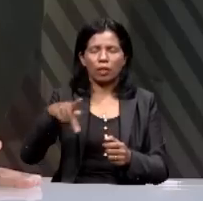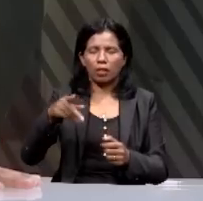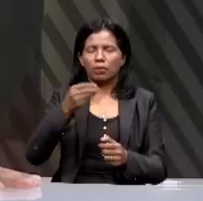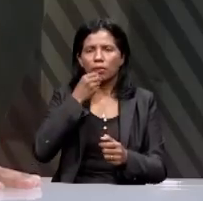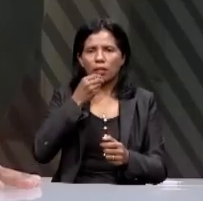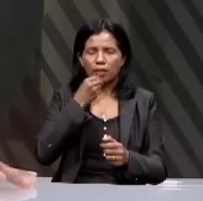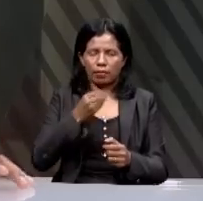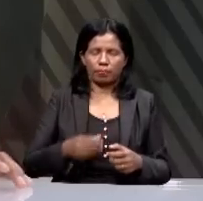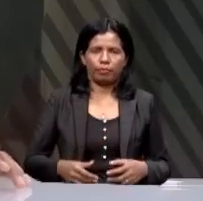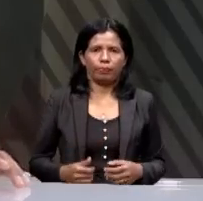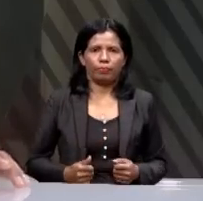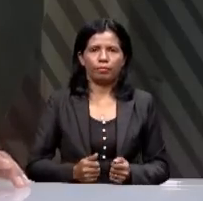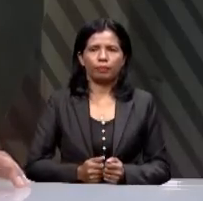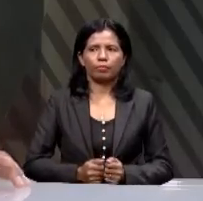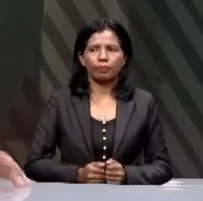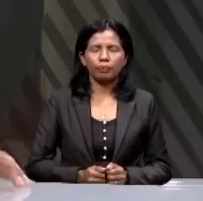a tu consumo.